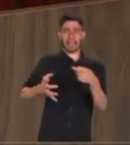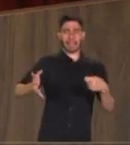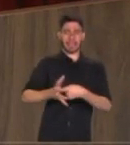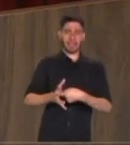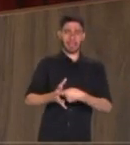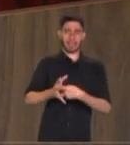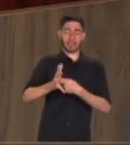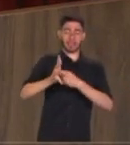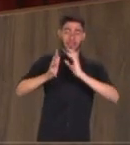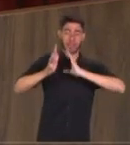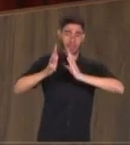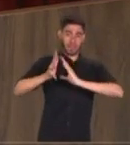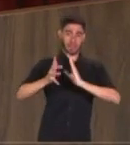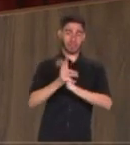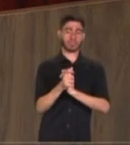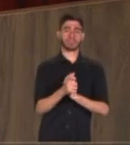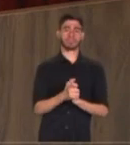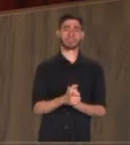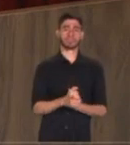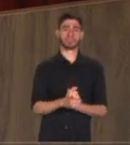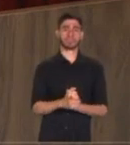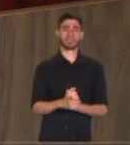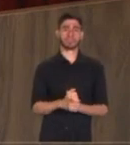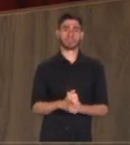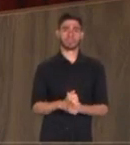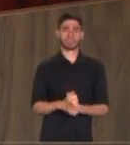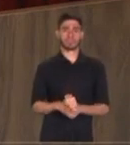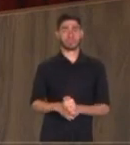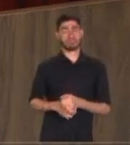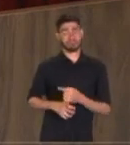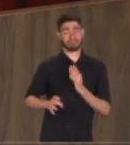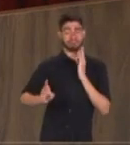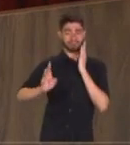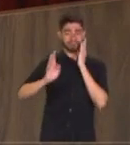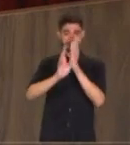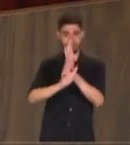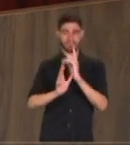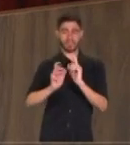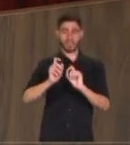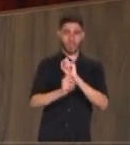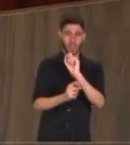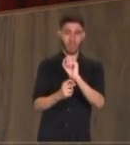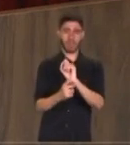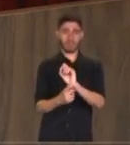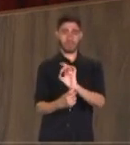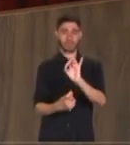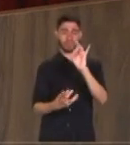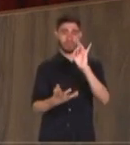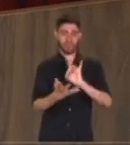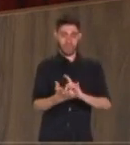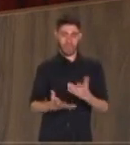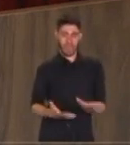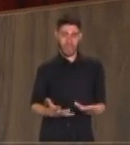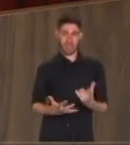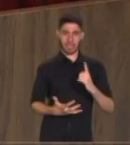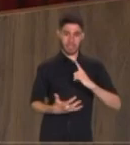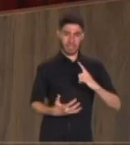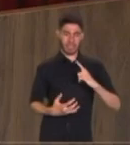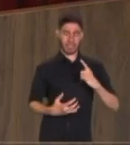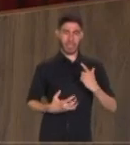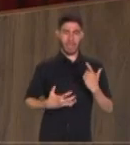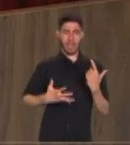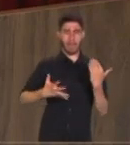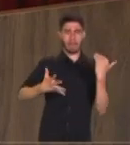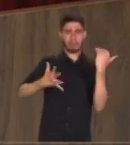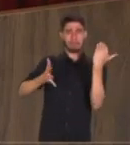sua contestação. Assim, constatada, como de fato se constata, a presença das